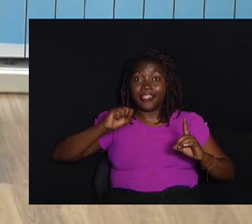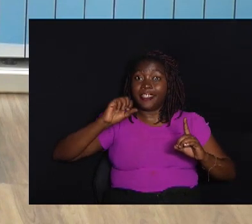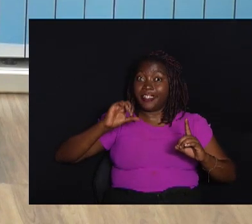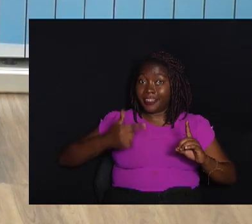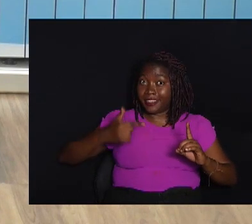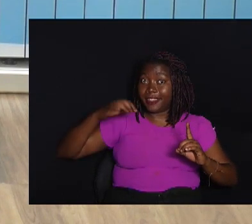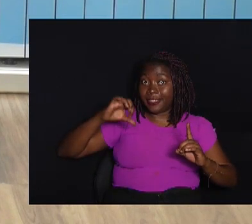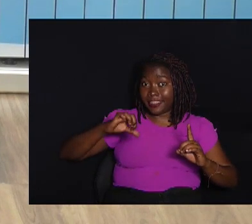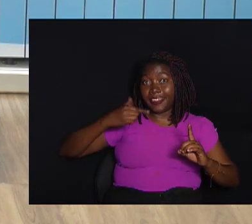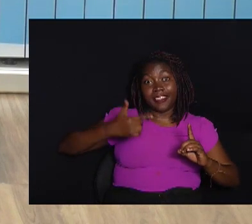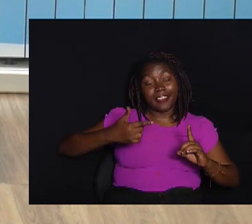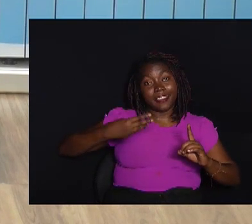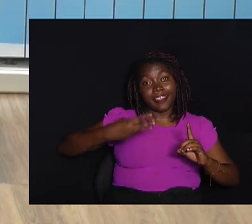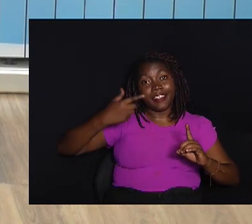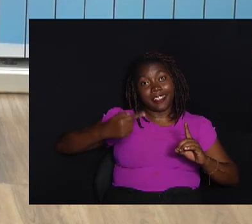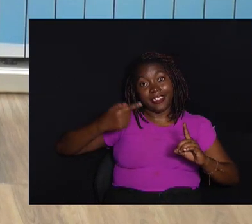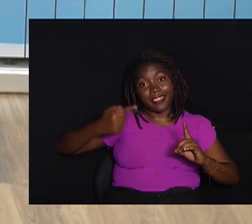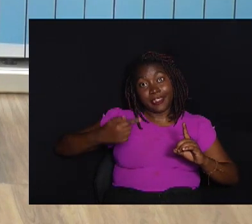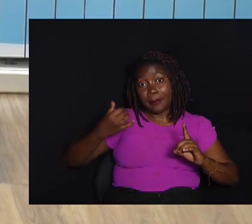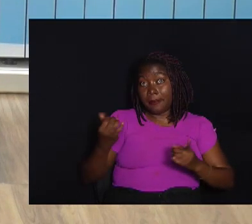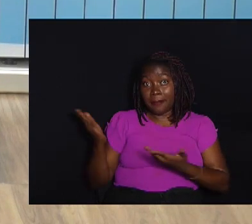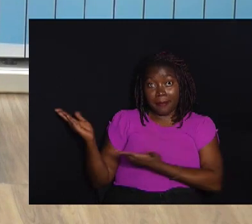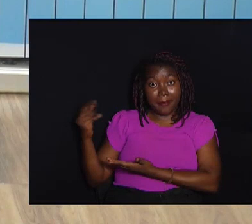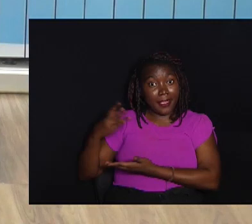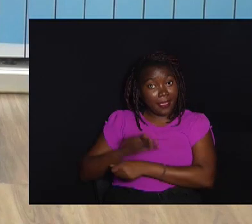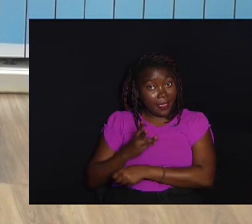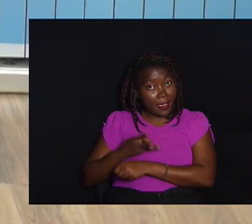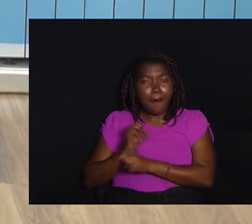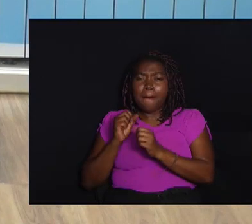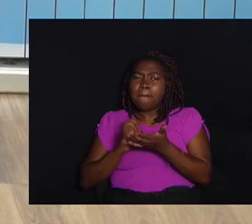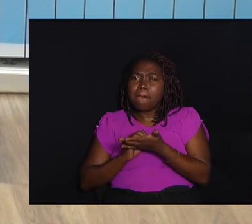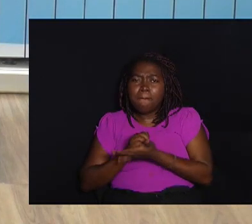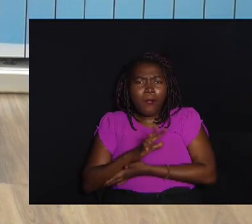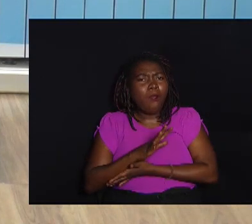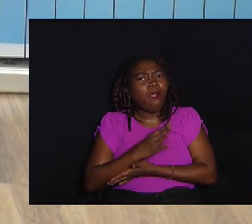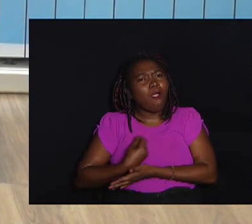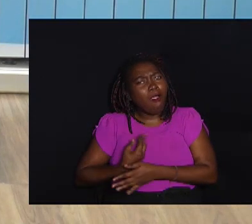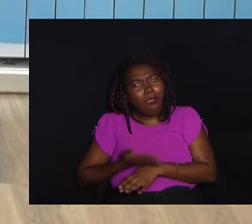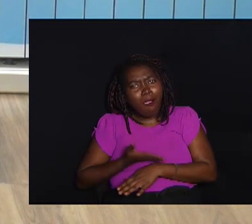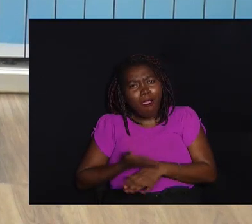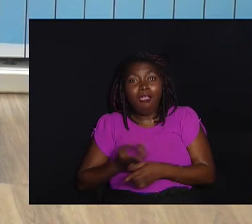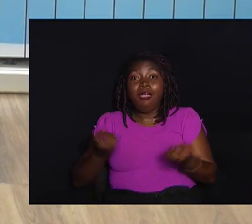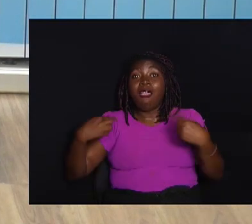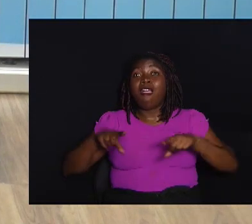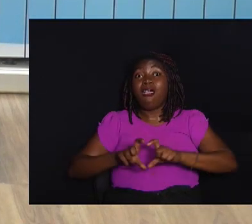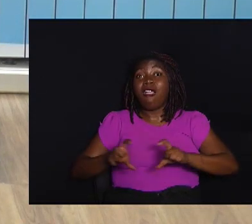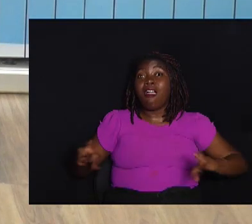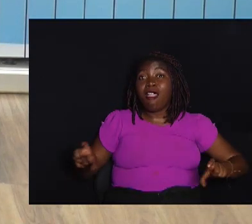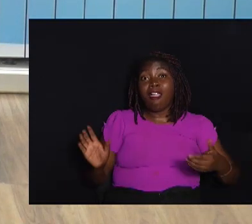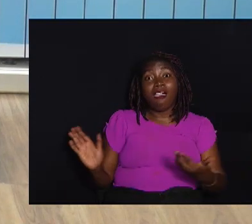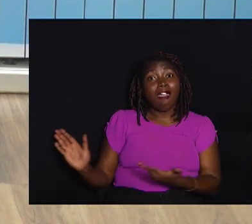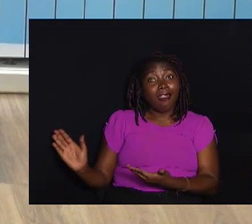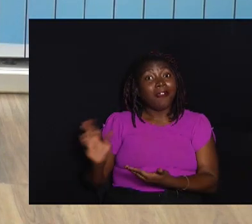978293776 é o número do nosso WhatsApp, pode enviar a sua participação, o número já está aqui embaixo da sua tela, que a Rúbia vai